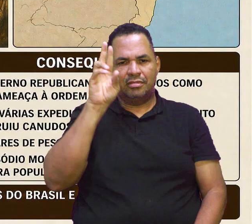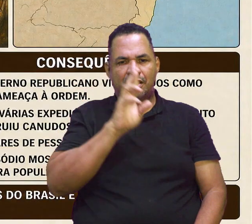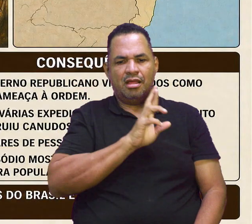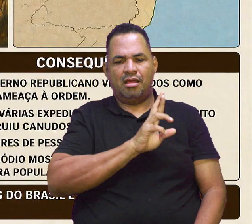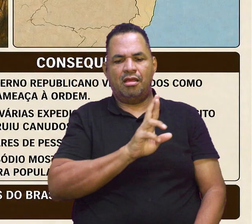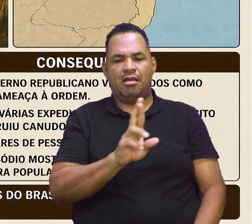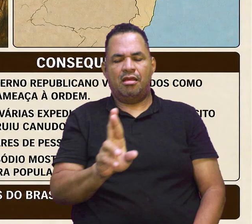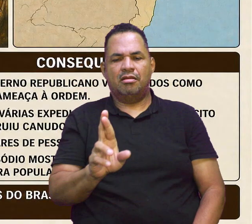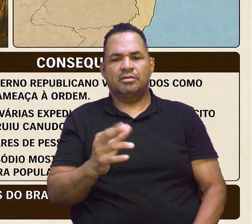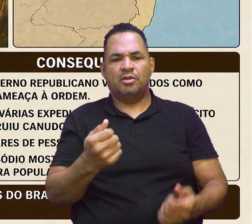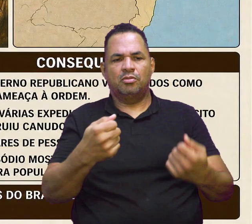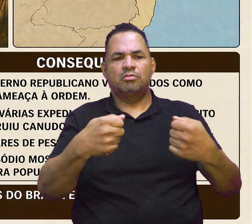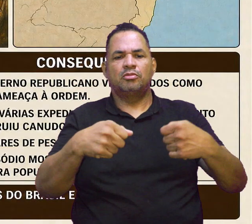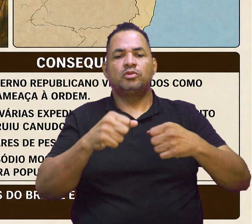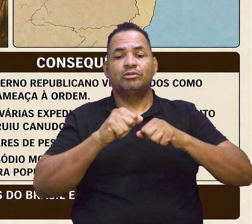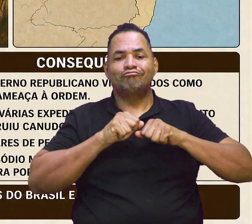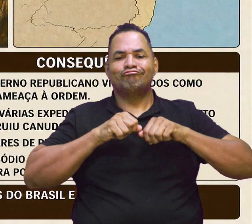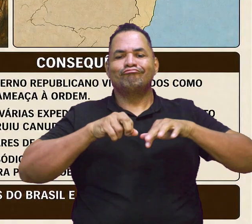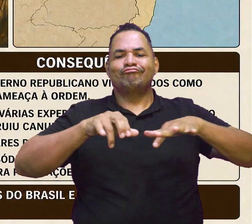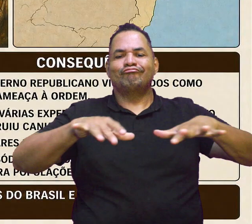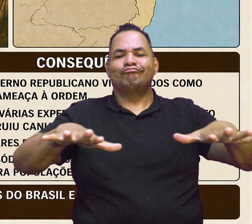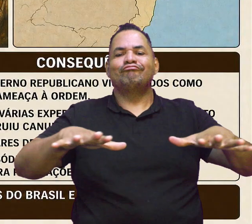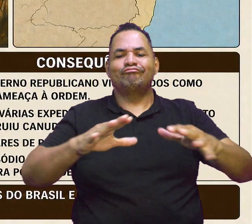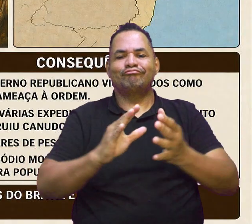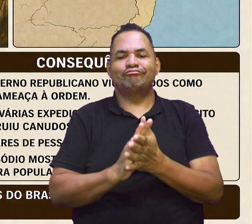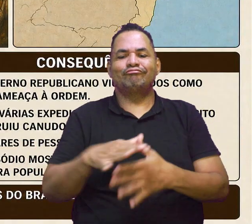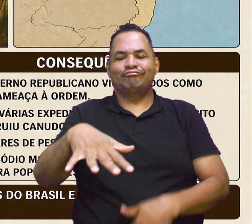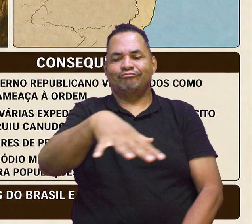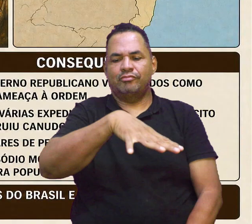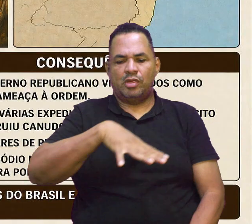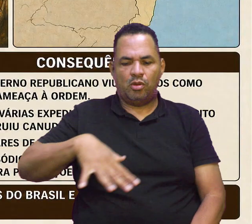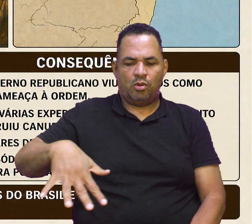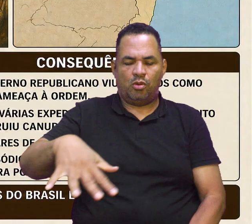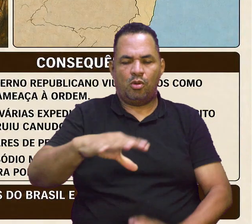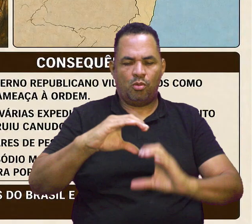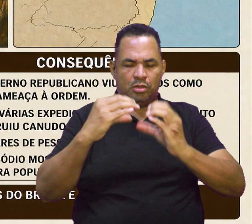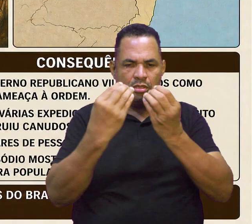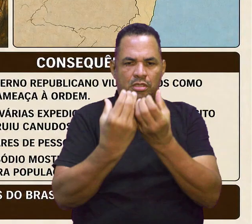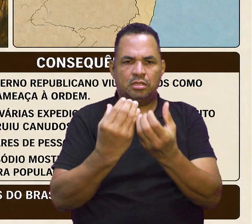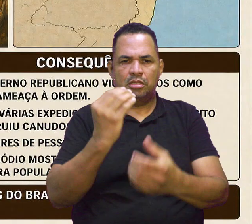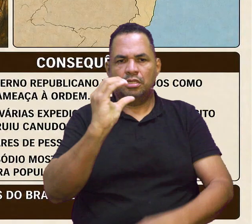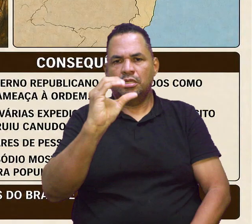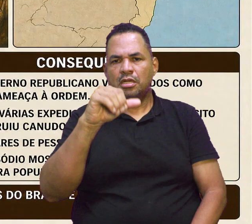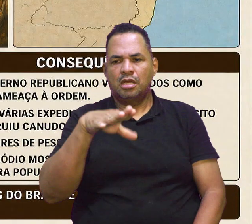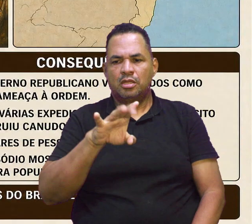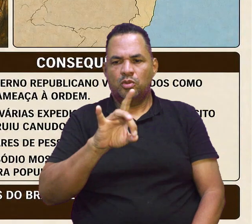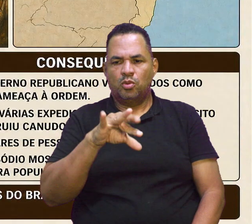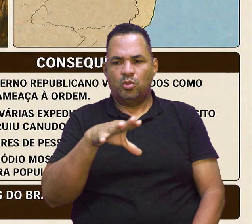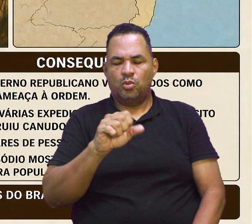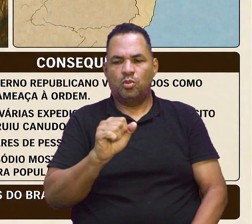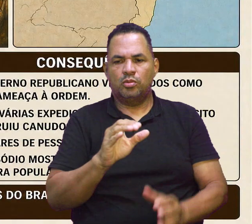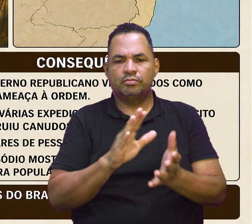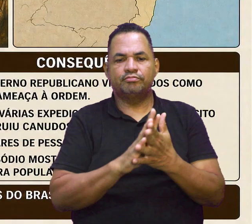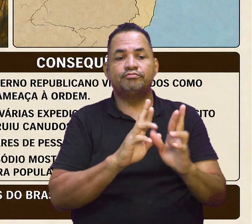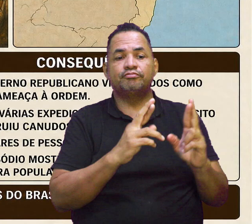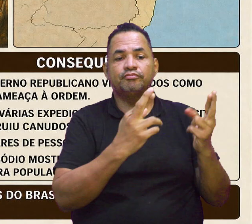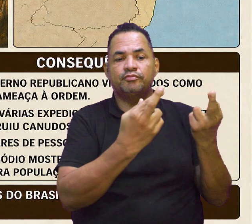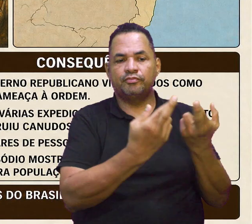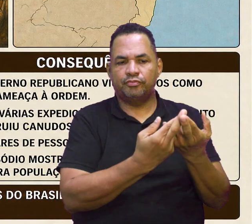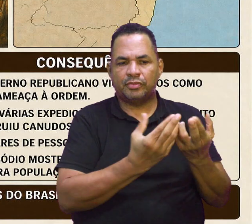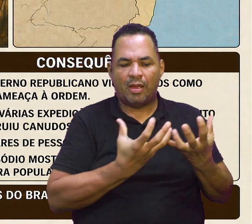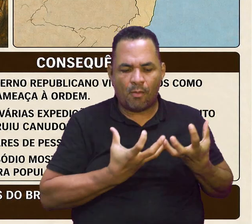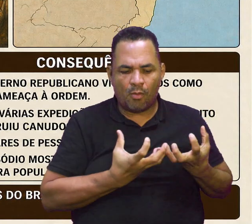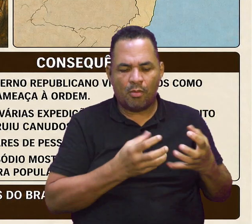muito grande no arraial de Canudos. Então, o arraial vai reunir sertanejos pobres, como